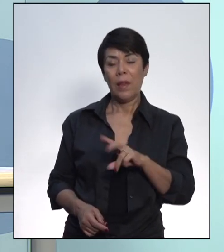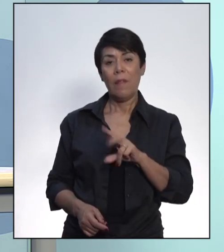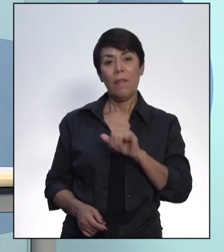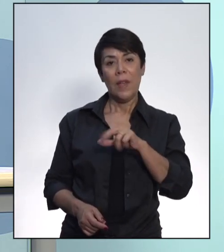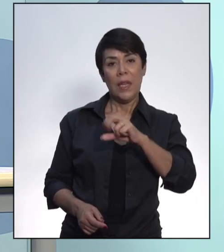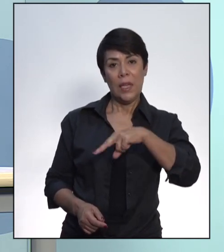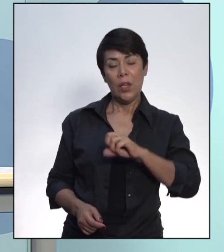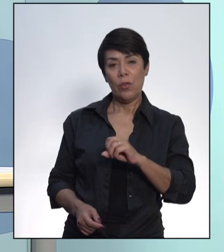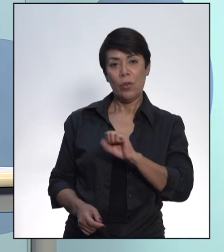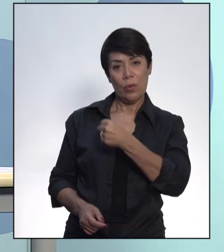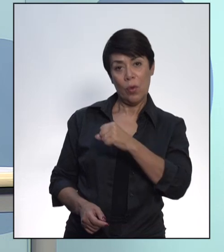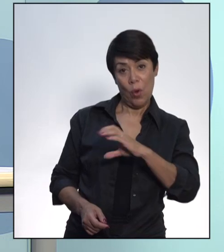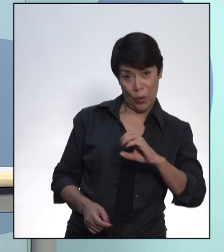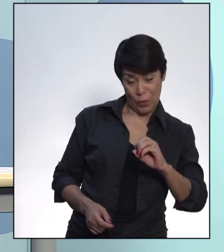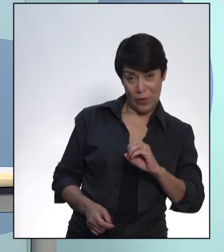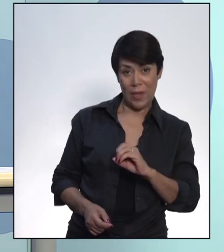Vitor,